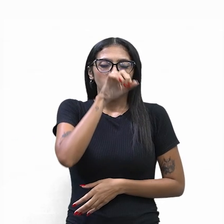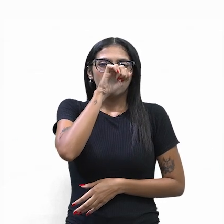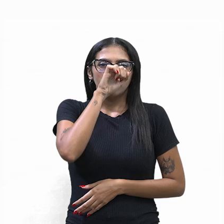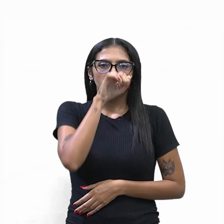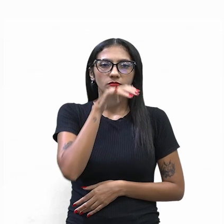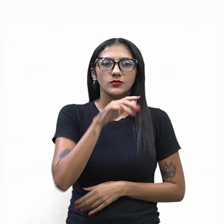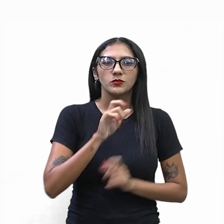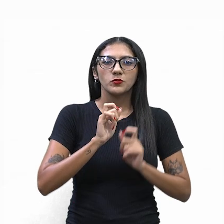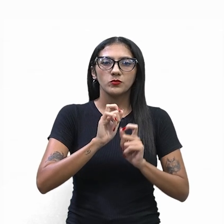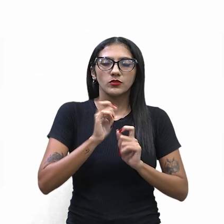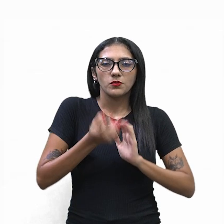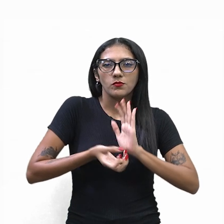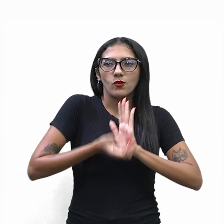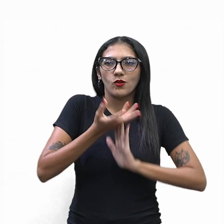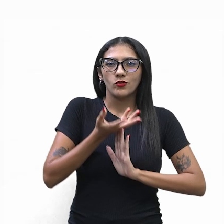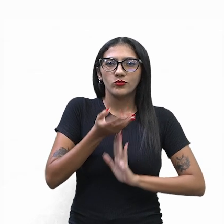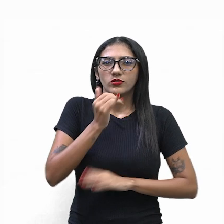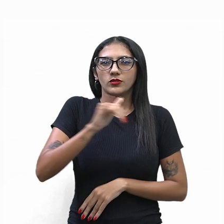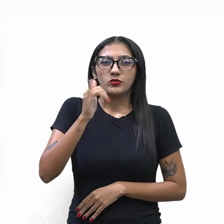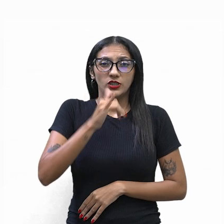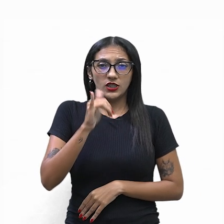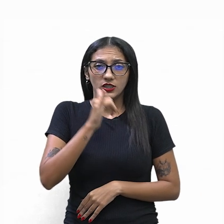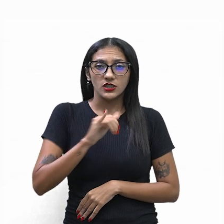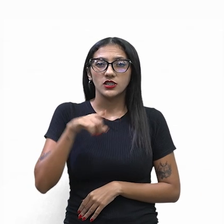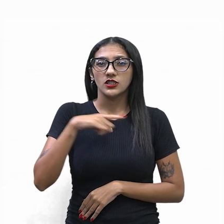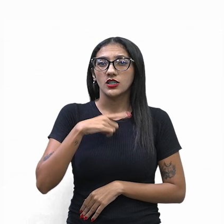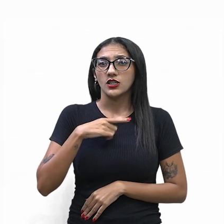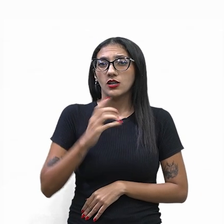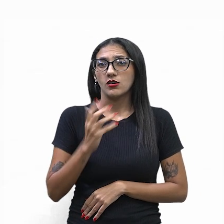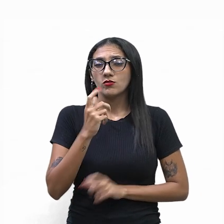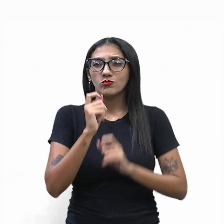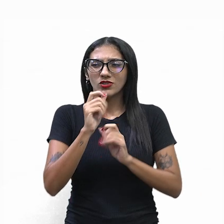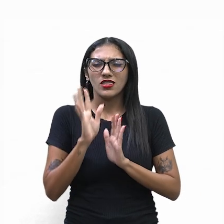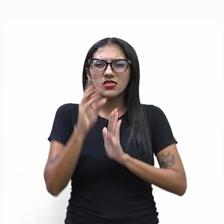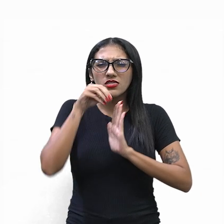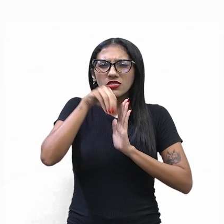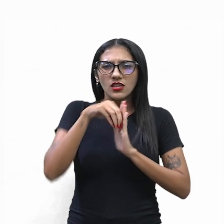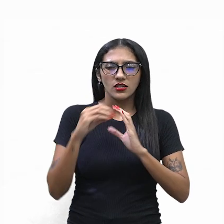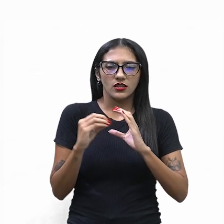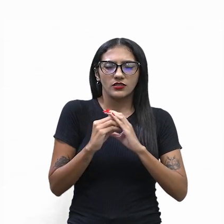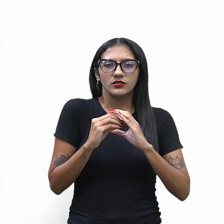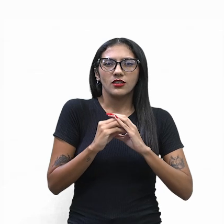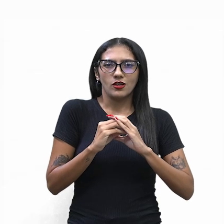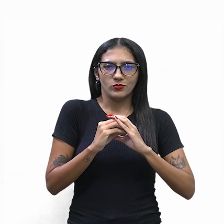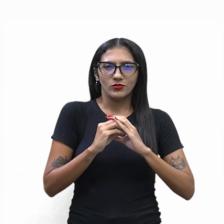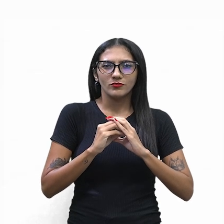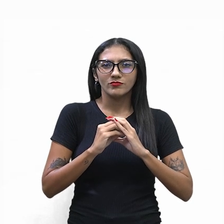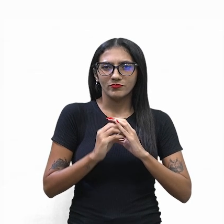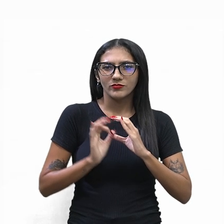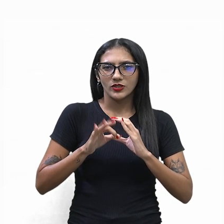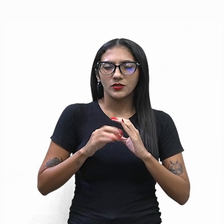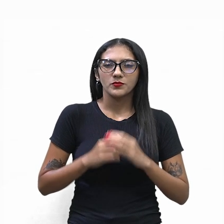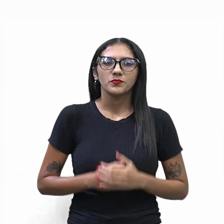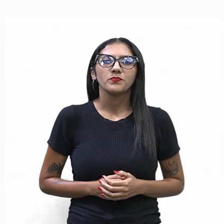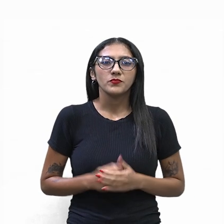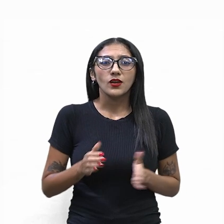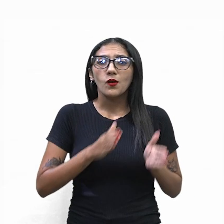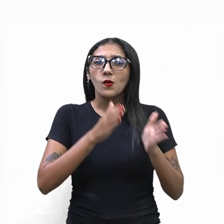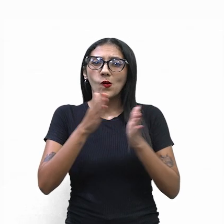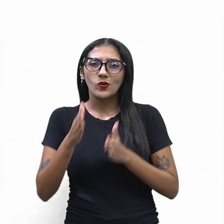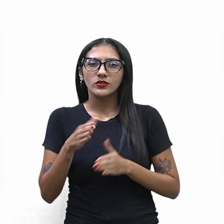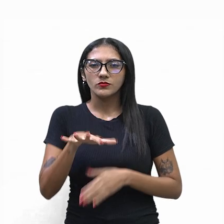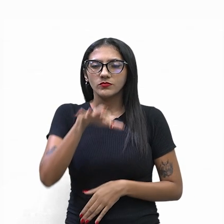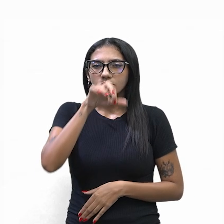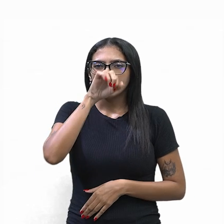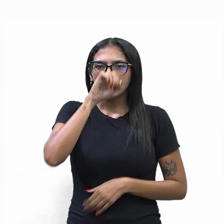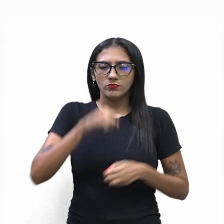de produção de energia que ocorre a nível celular, acontece dentro das células. Já a ventilação